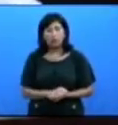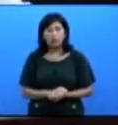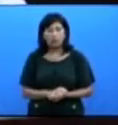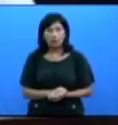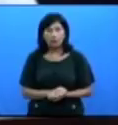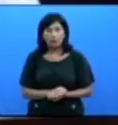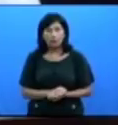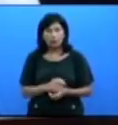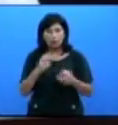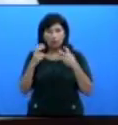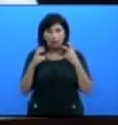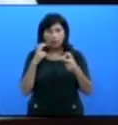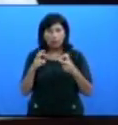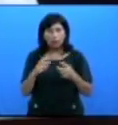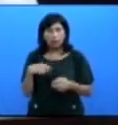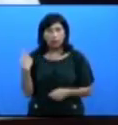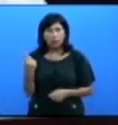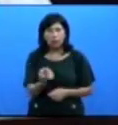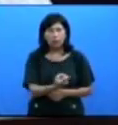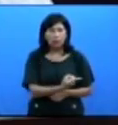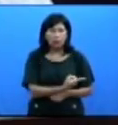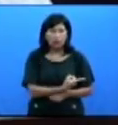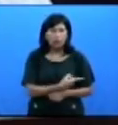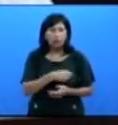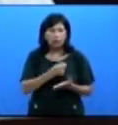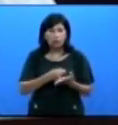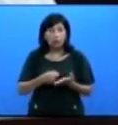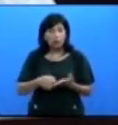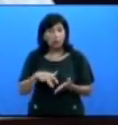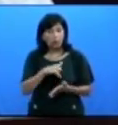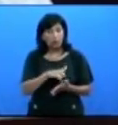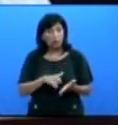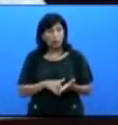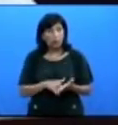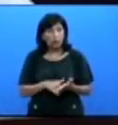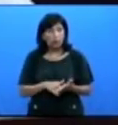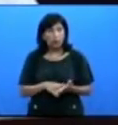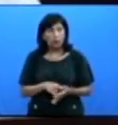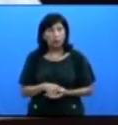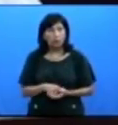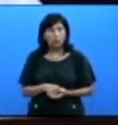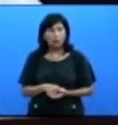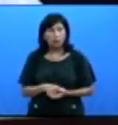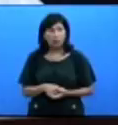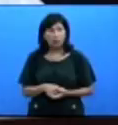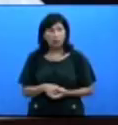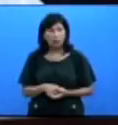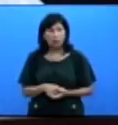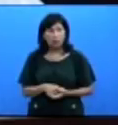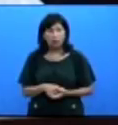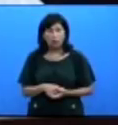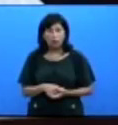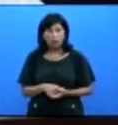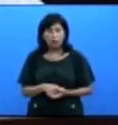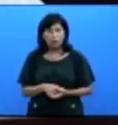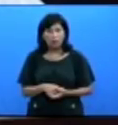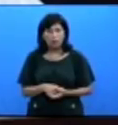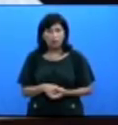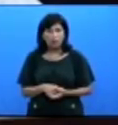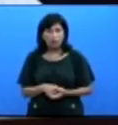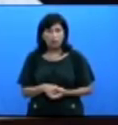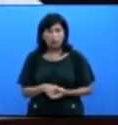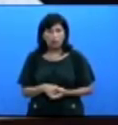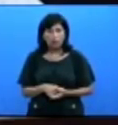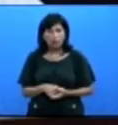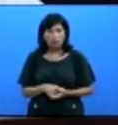Na quinta-feira. E nós protocolamos requerimento hoje. E como hoje a sessão ela é atípica, né? Só houve meia